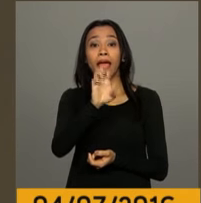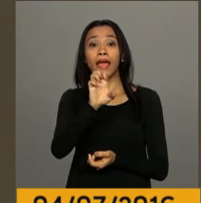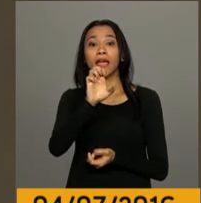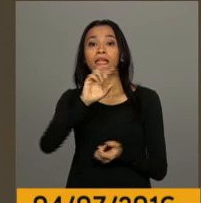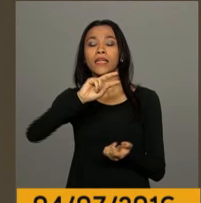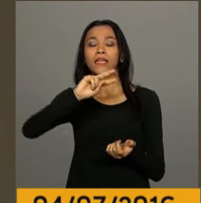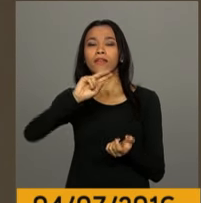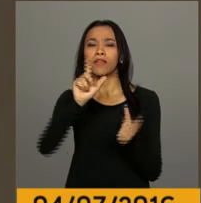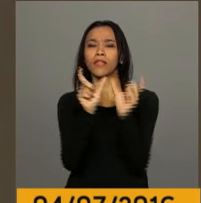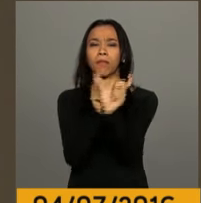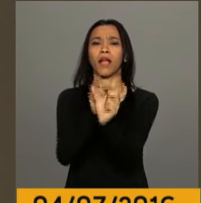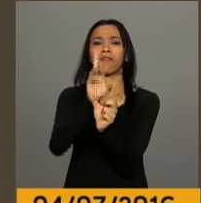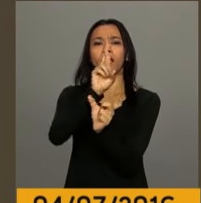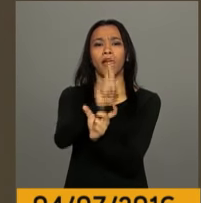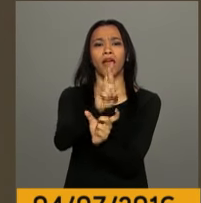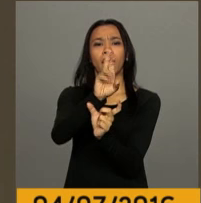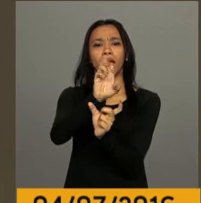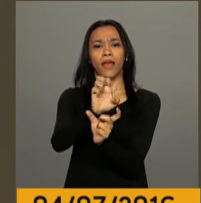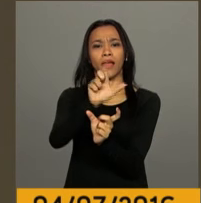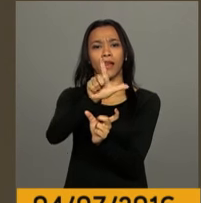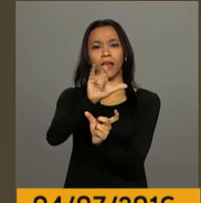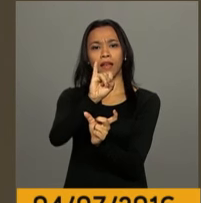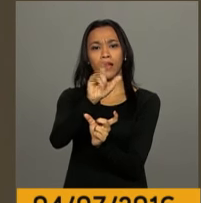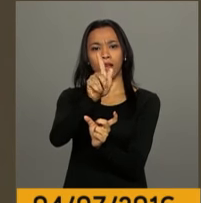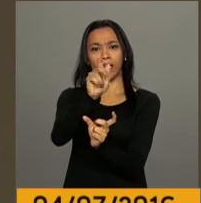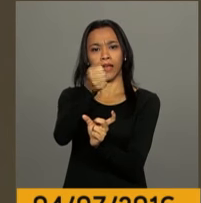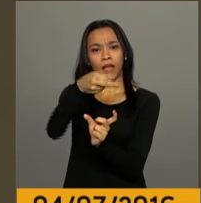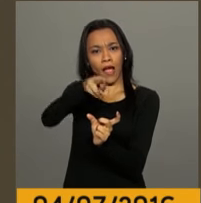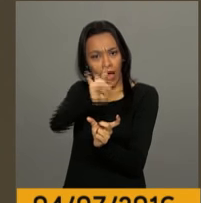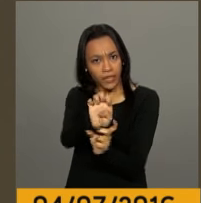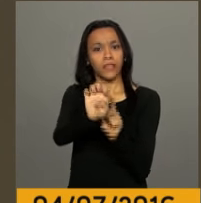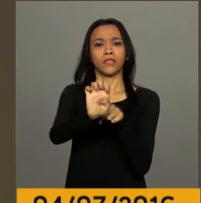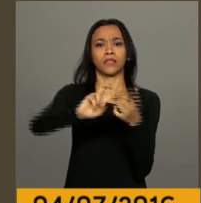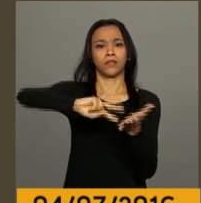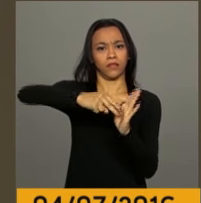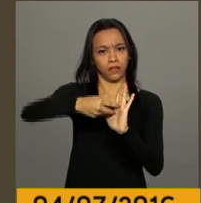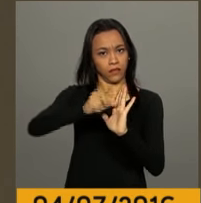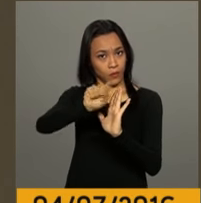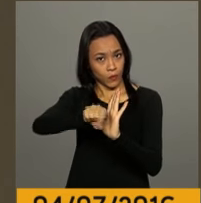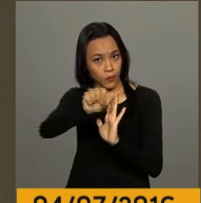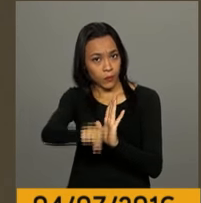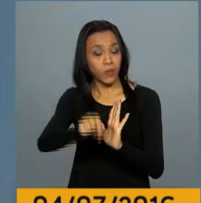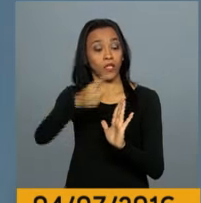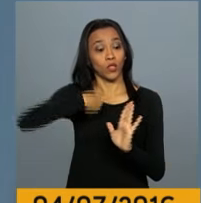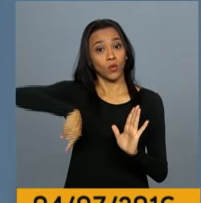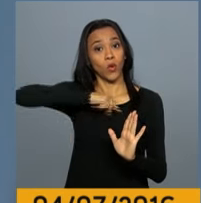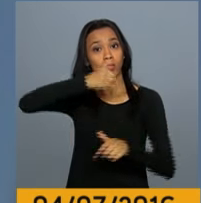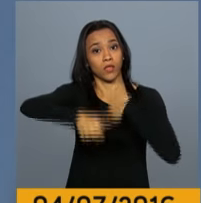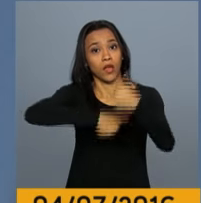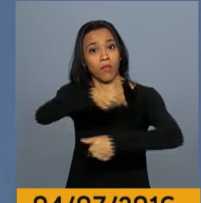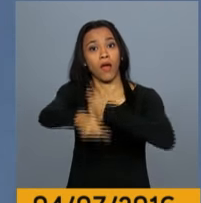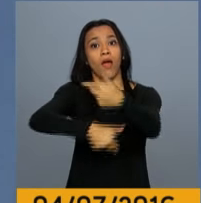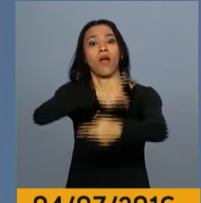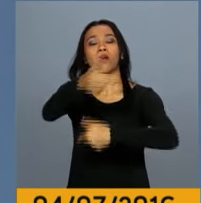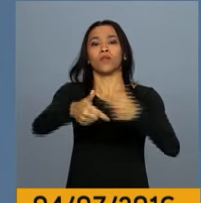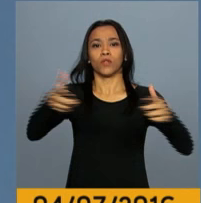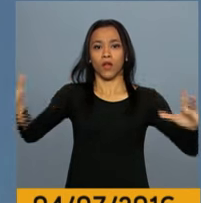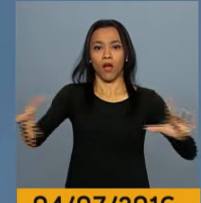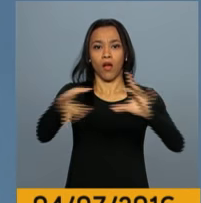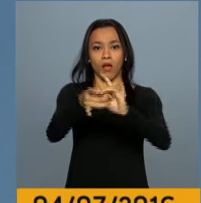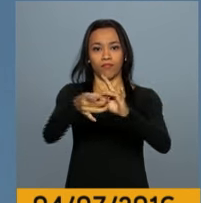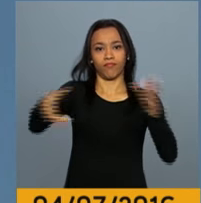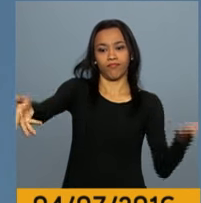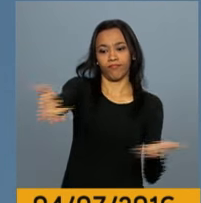vem de religo, religare, é que permitirá que no nosso trabalho nós possamos